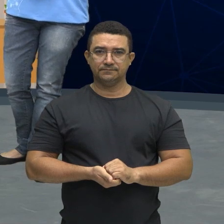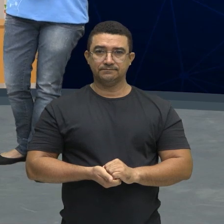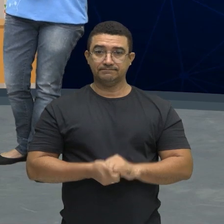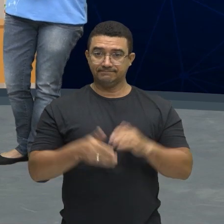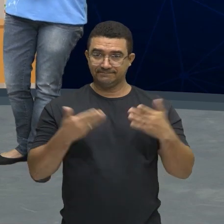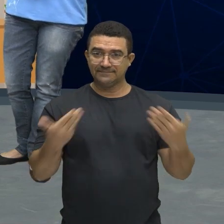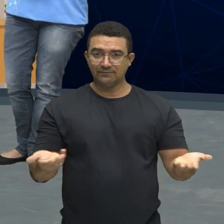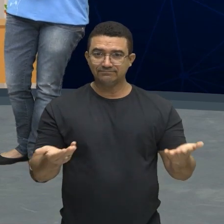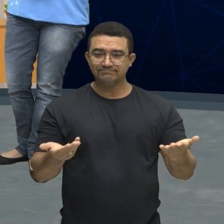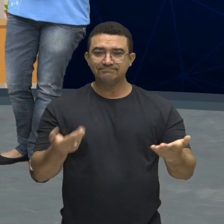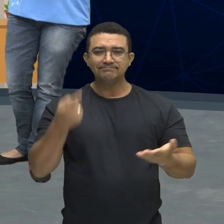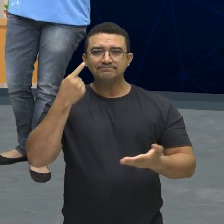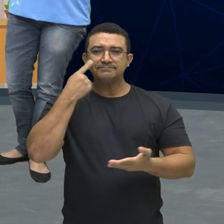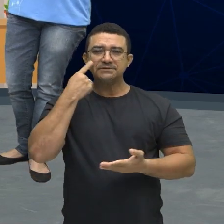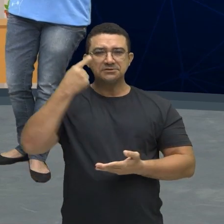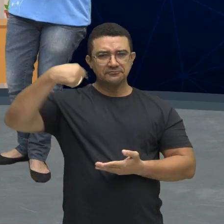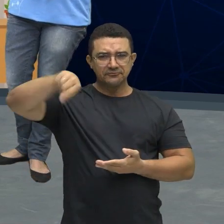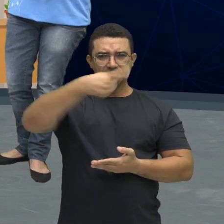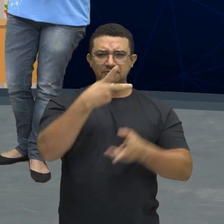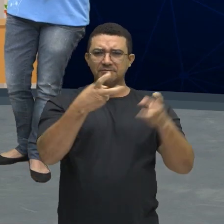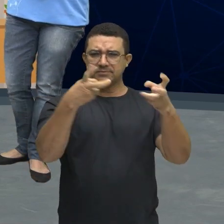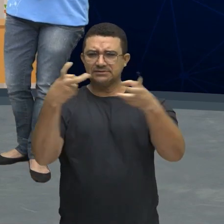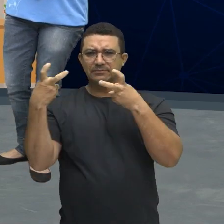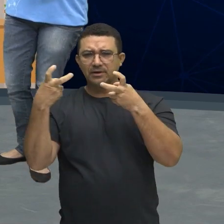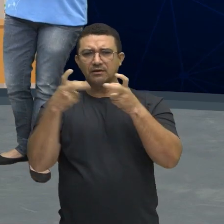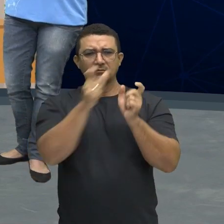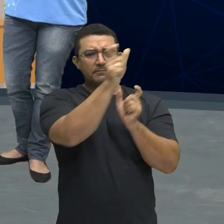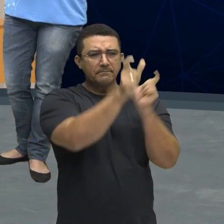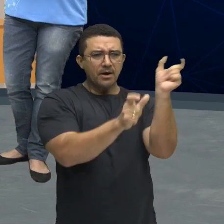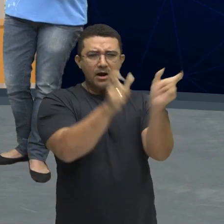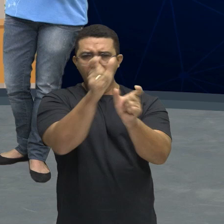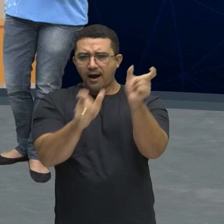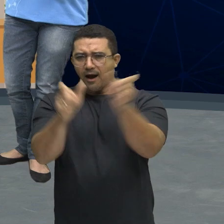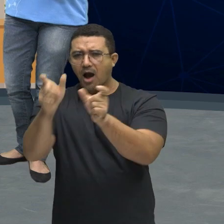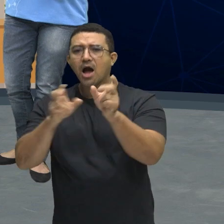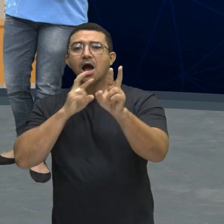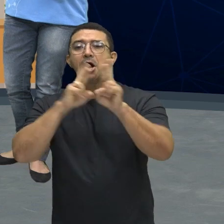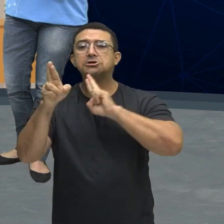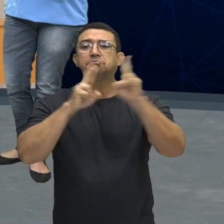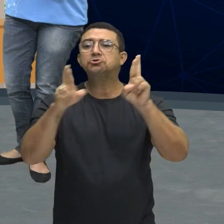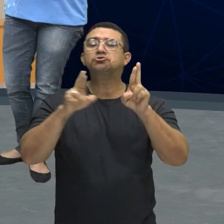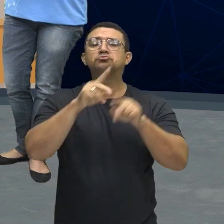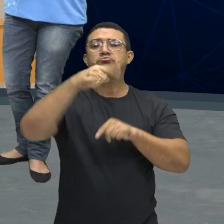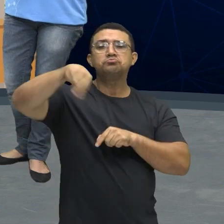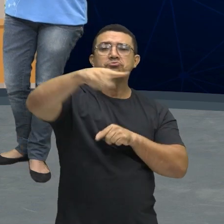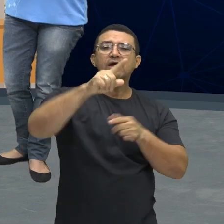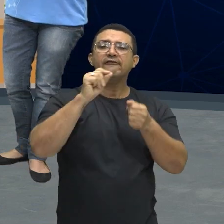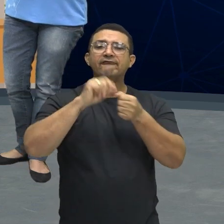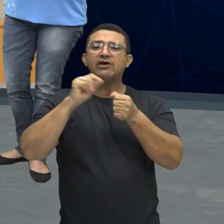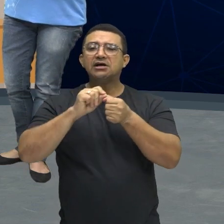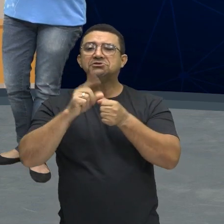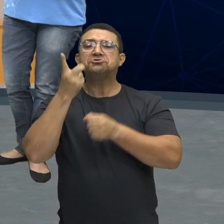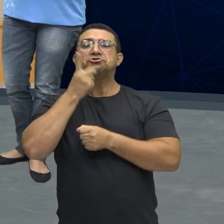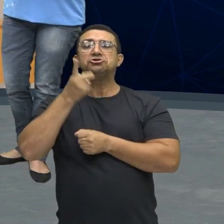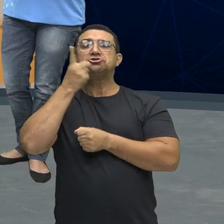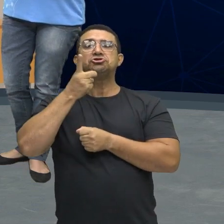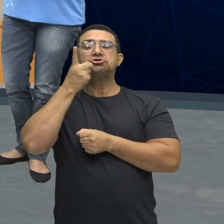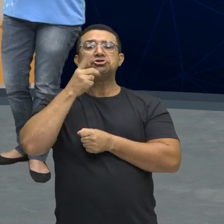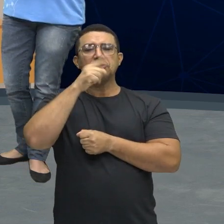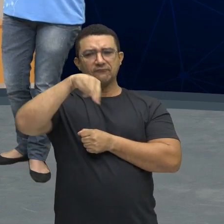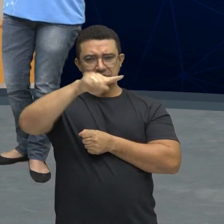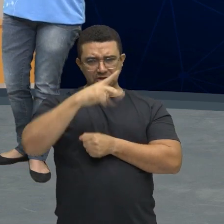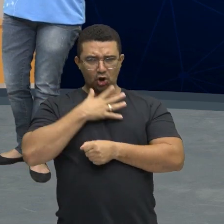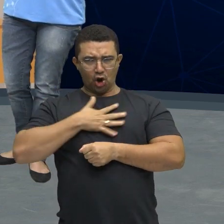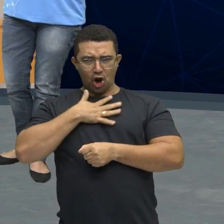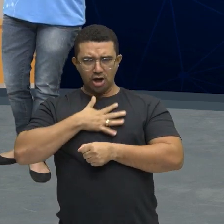Bem, então vocês puderam acompanhar os nossos personagens respondendo a pergunta que eu fiz lá no começo. What do you do every